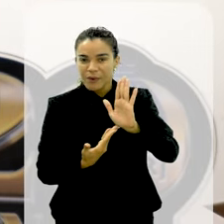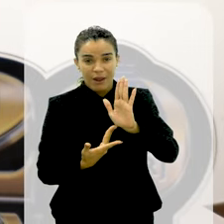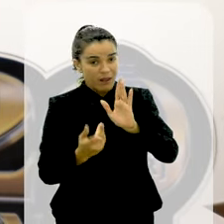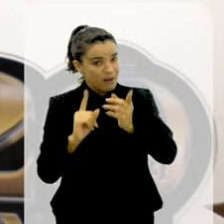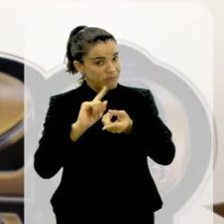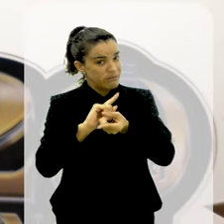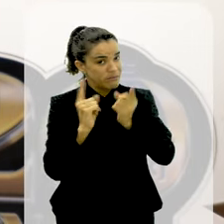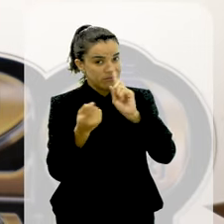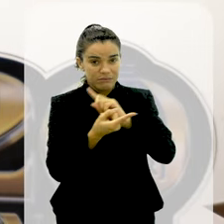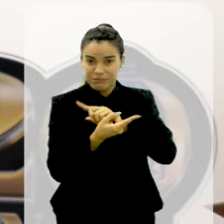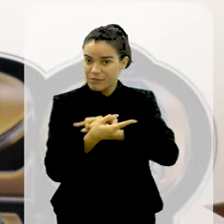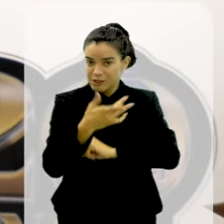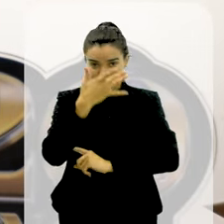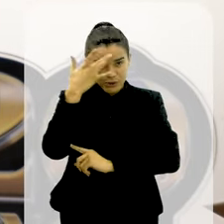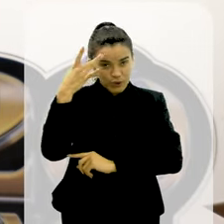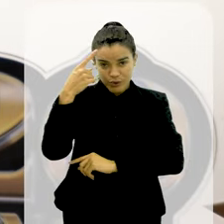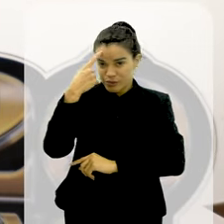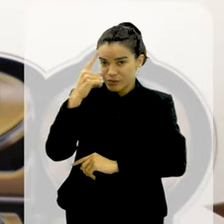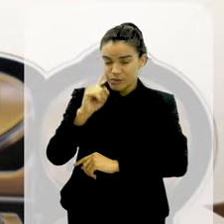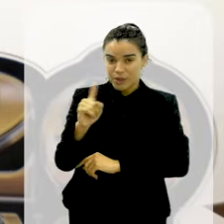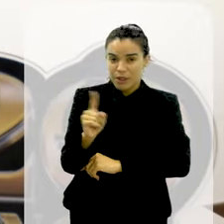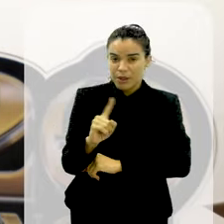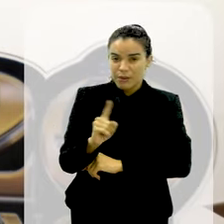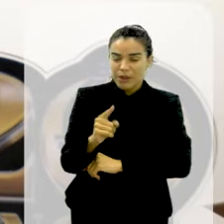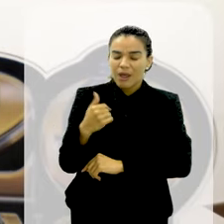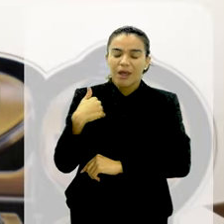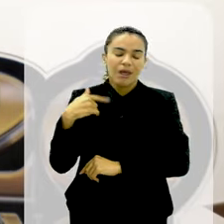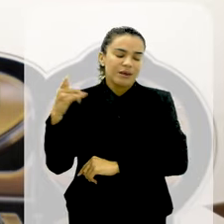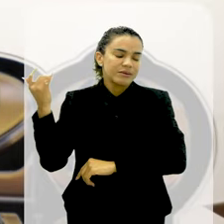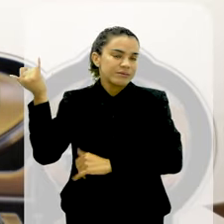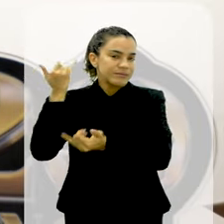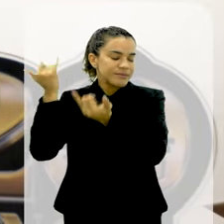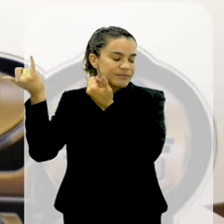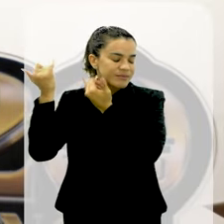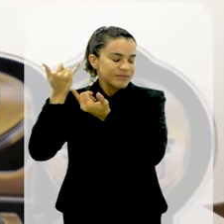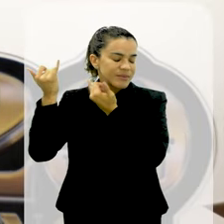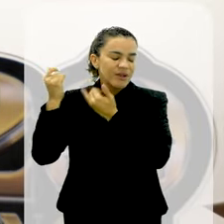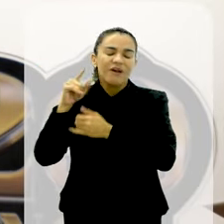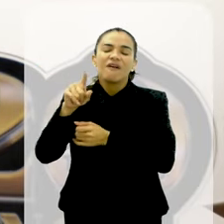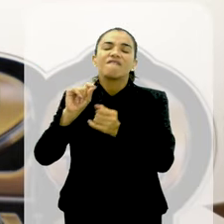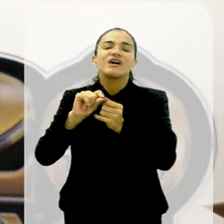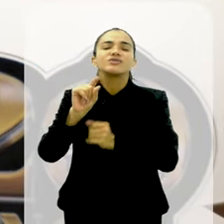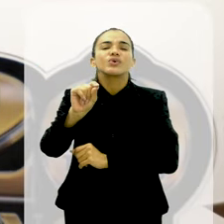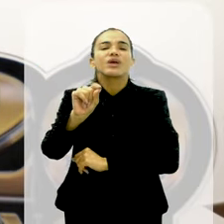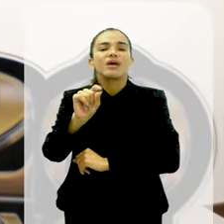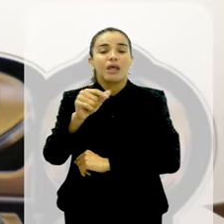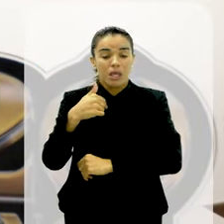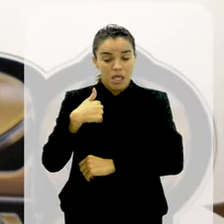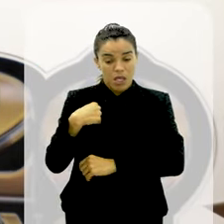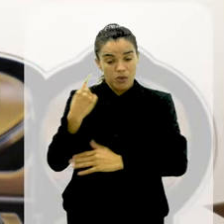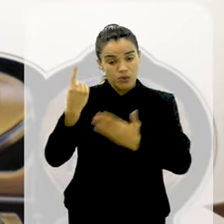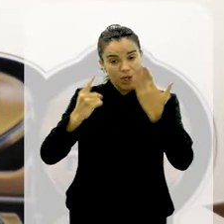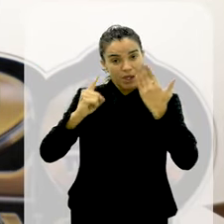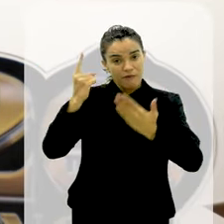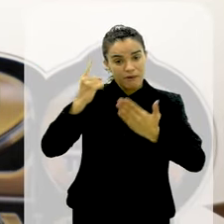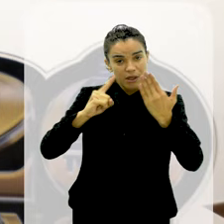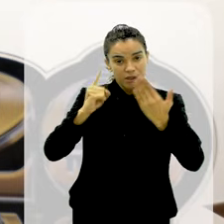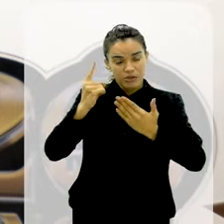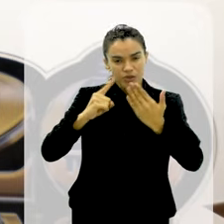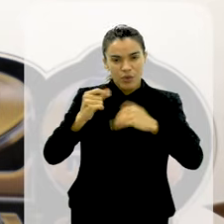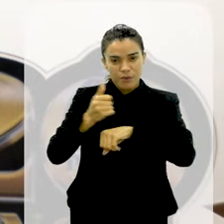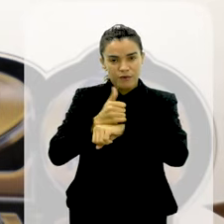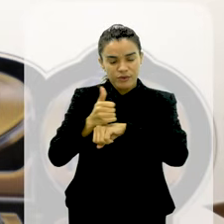É tudo ao contrário, Ao as pessoas não contrário. têm ideia. Eu cansei de ouvir assim: você faz o quê? Eu falei, eu sou